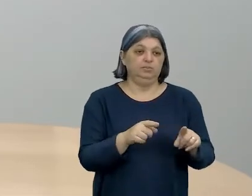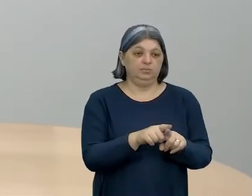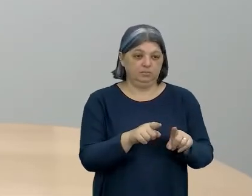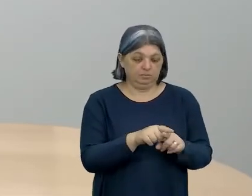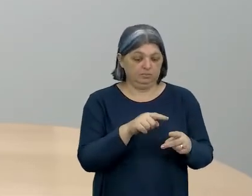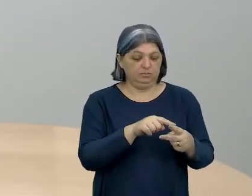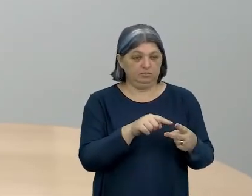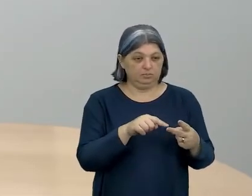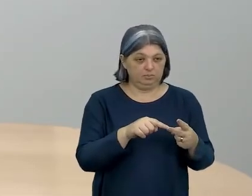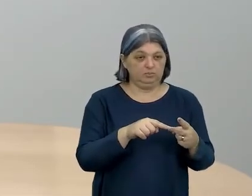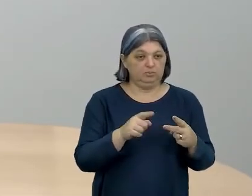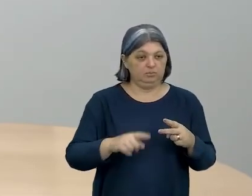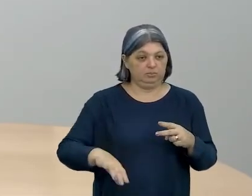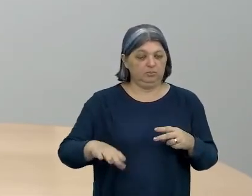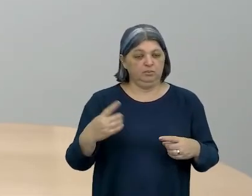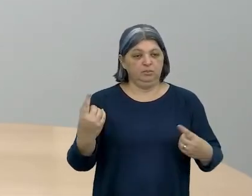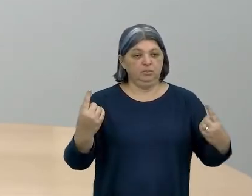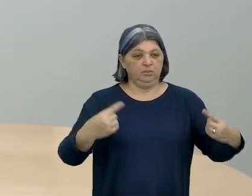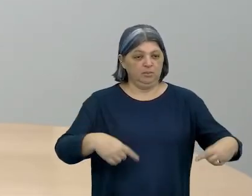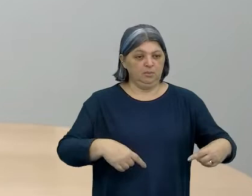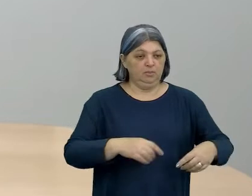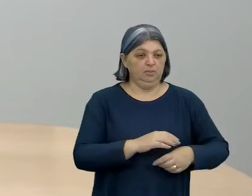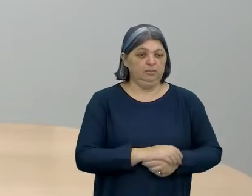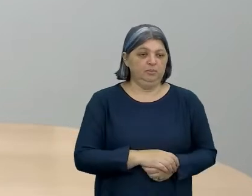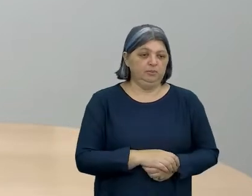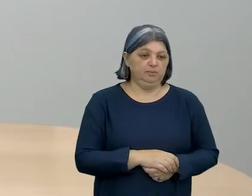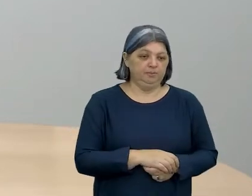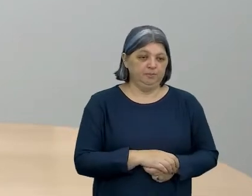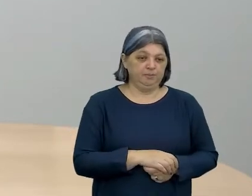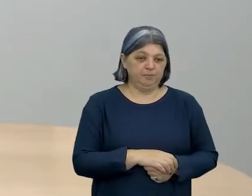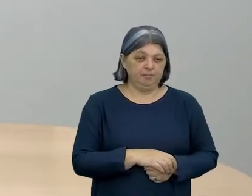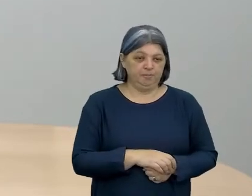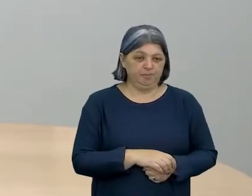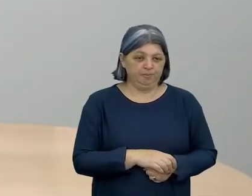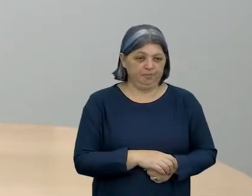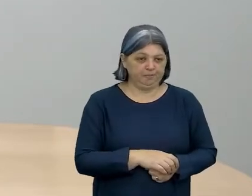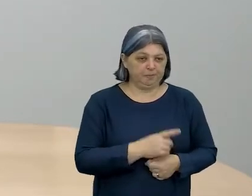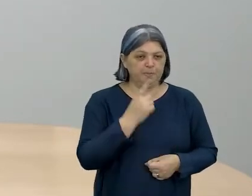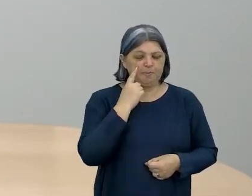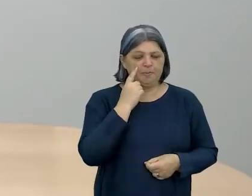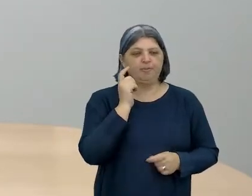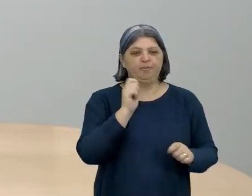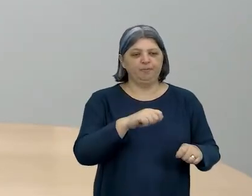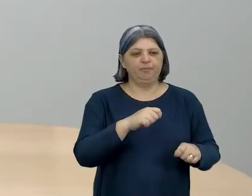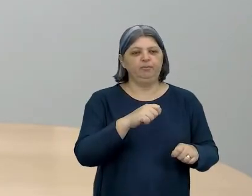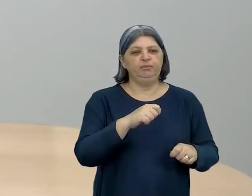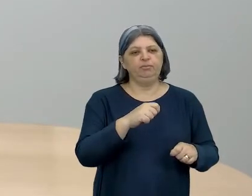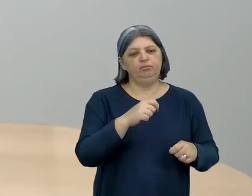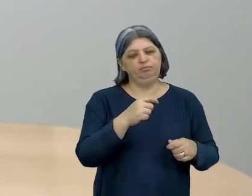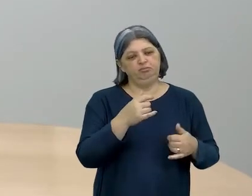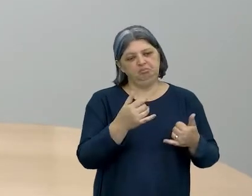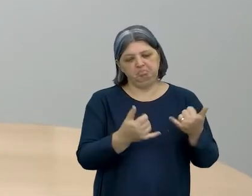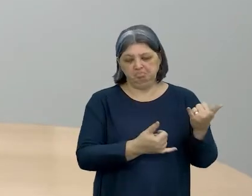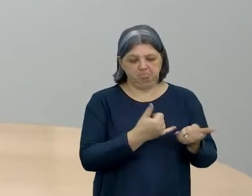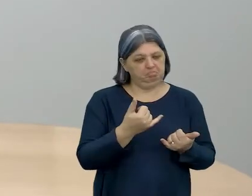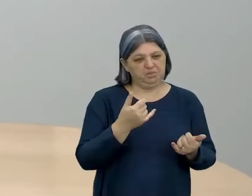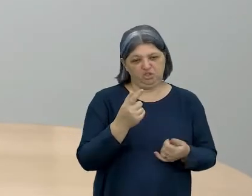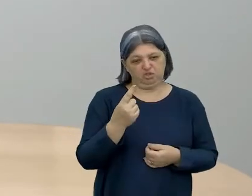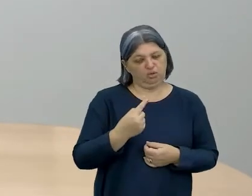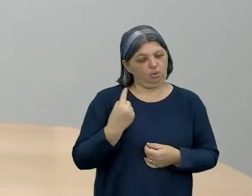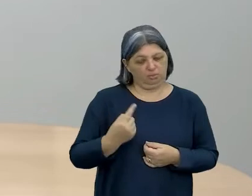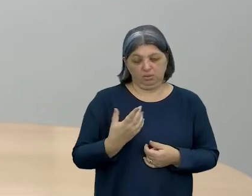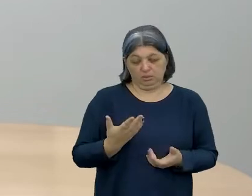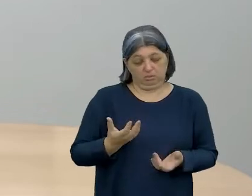Manso, respectivamente. Então tá aí. Então vocês podem jogar aí, ó, sozinhos, um contra os outros